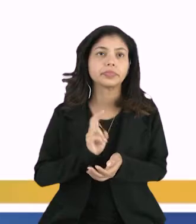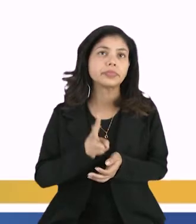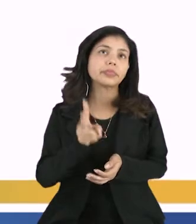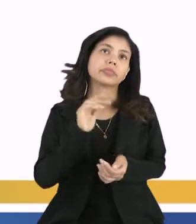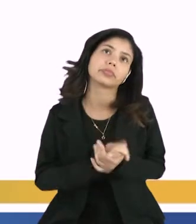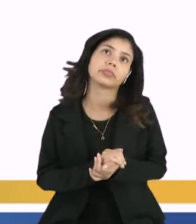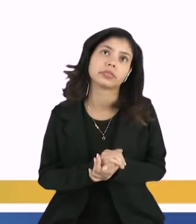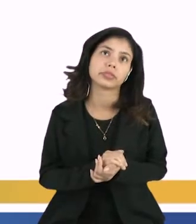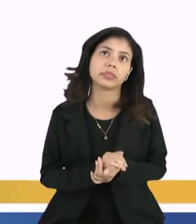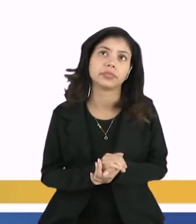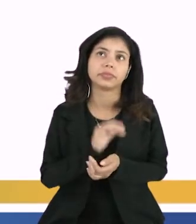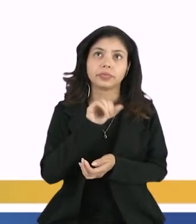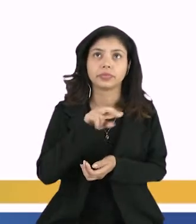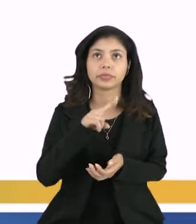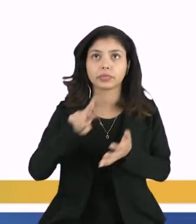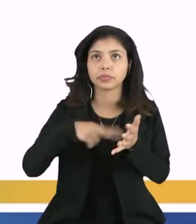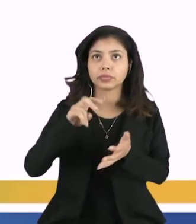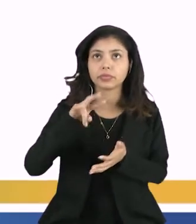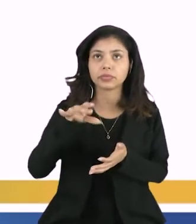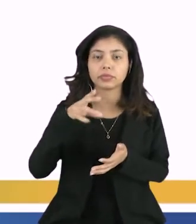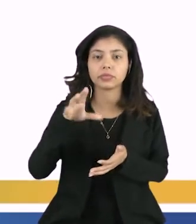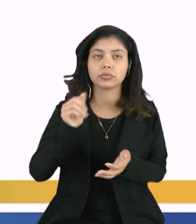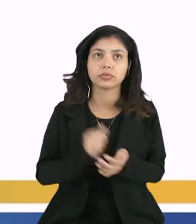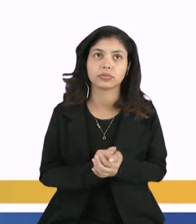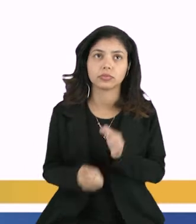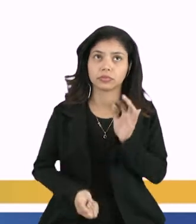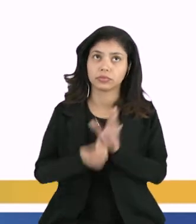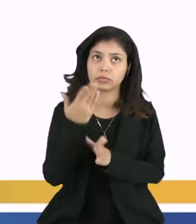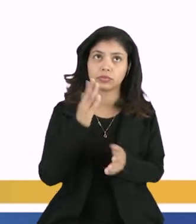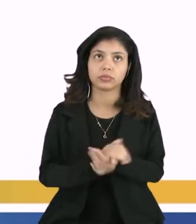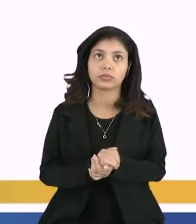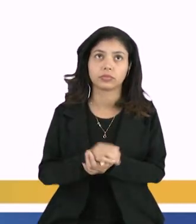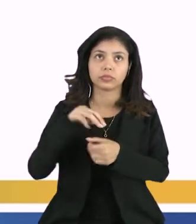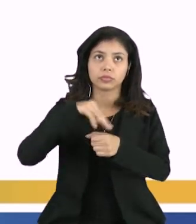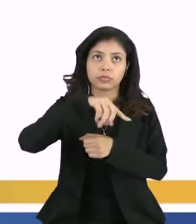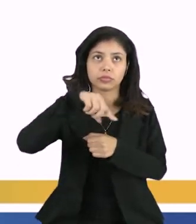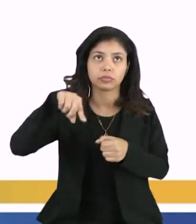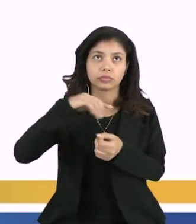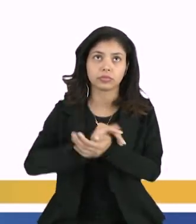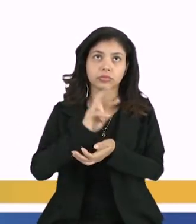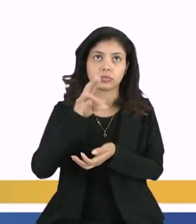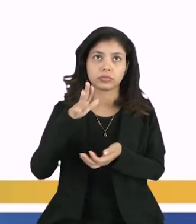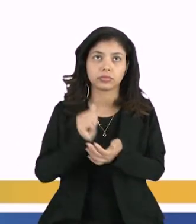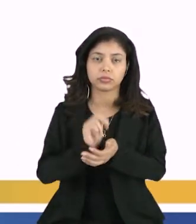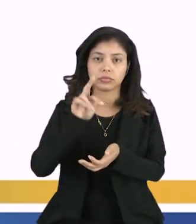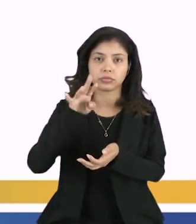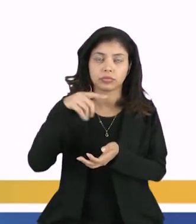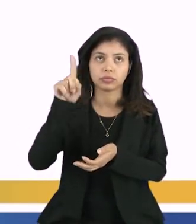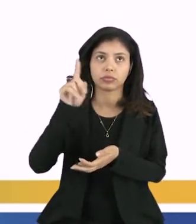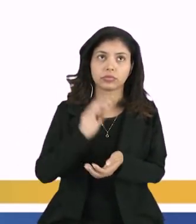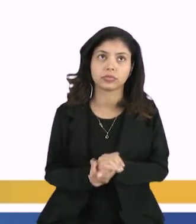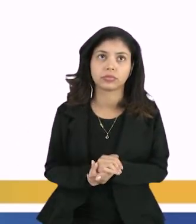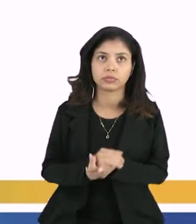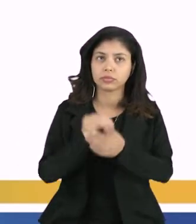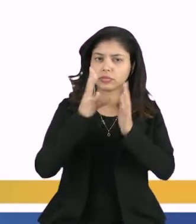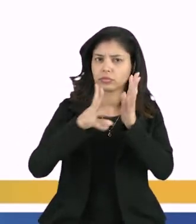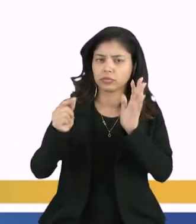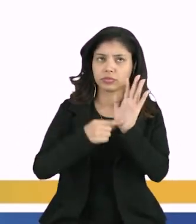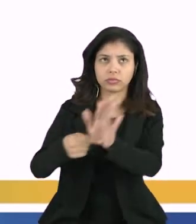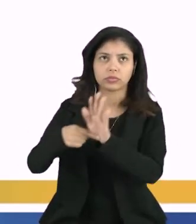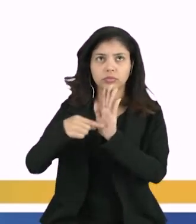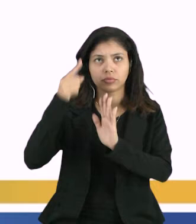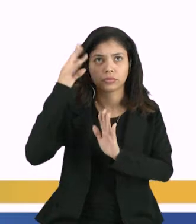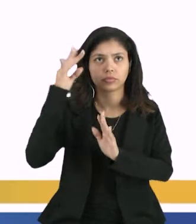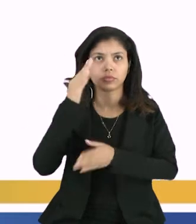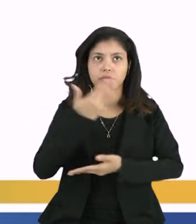continuar. Dança do maçarico. Origem dessa dança é o município paraense de Cametá. Reflete